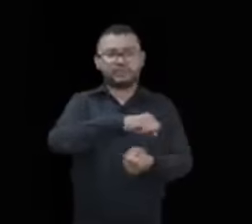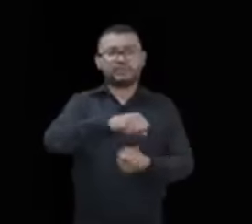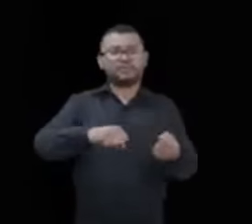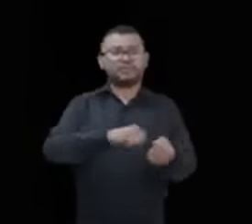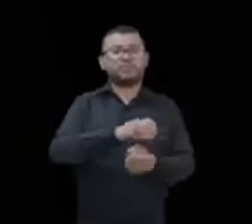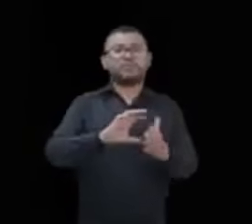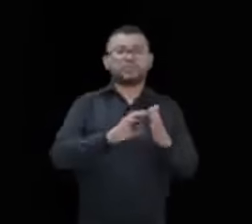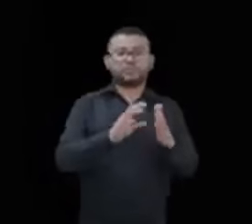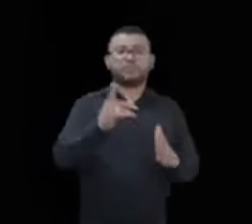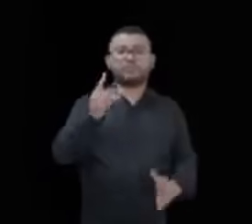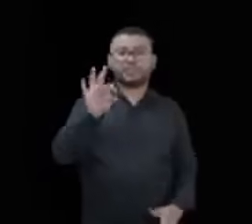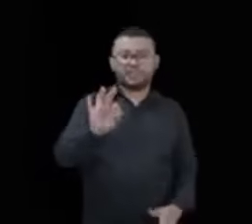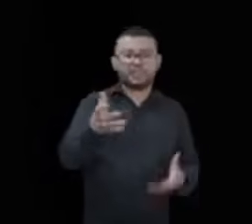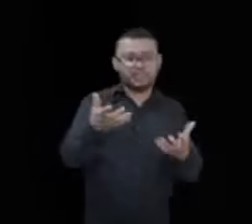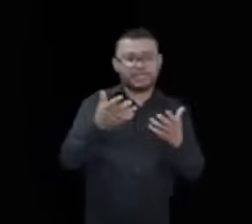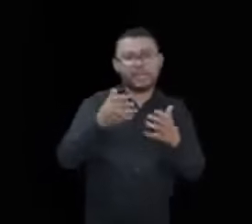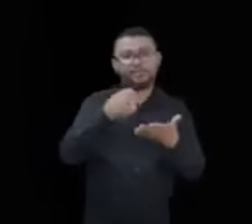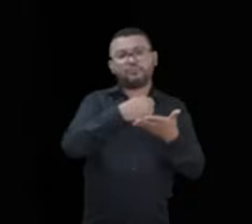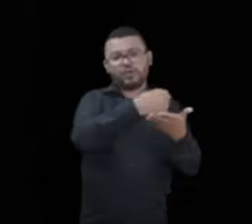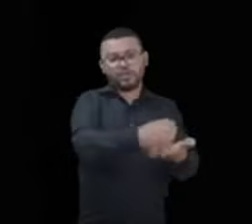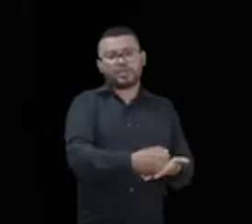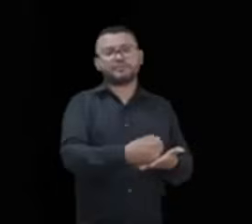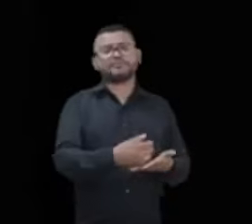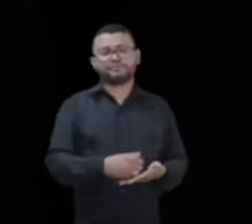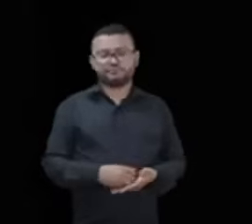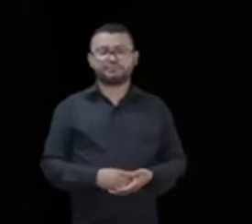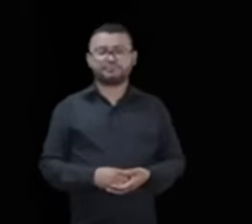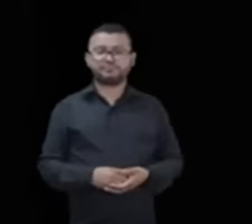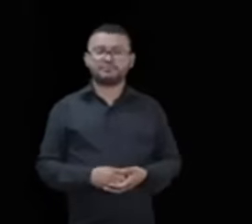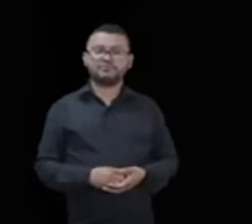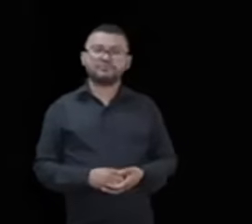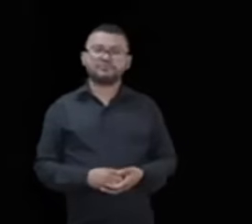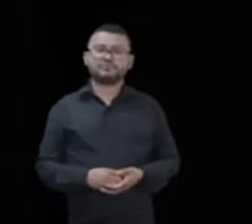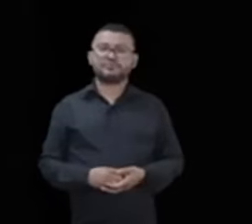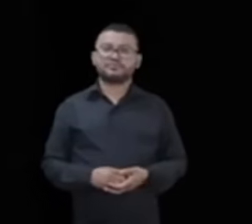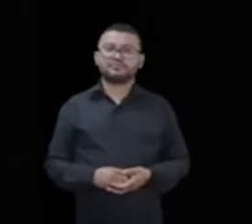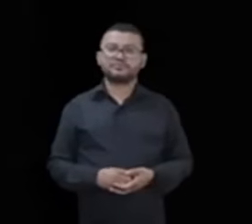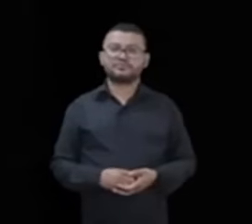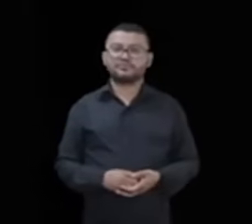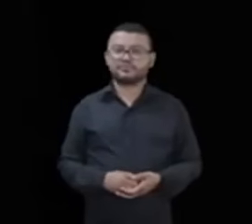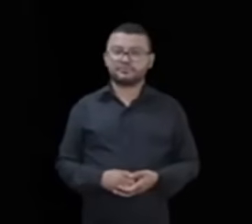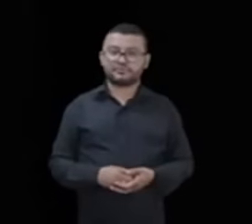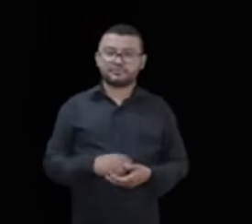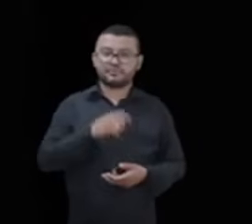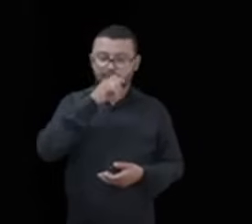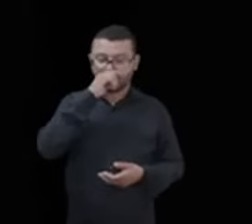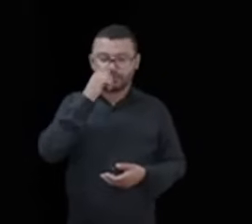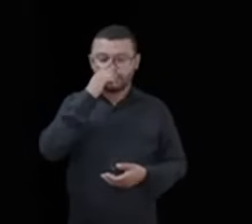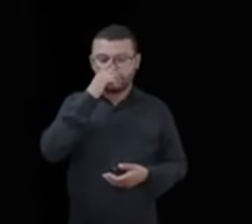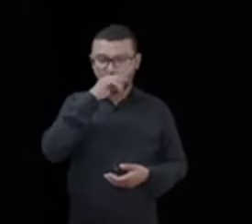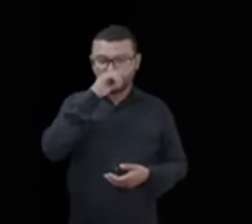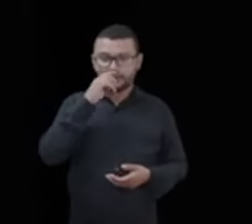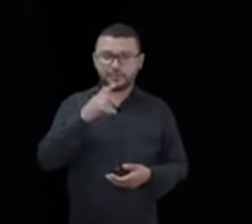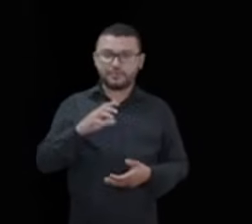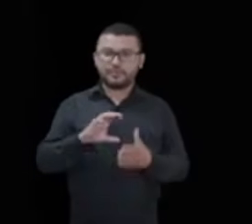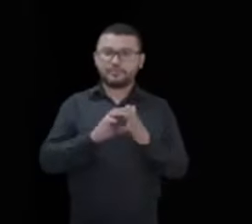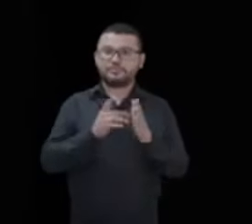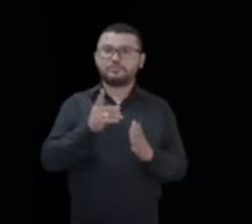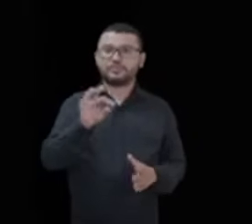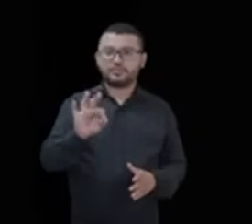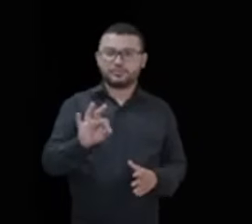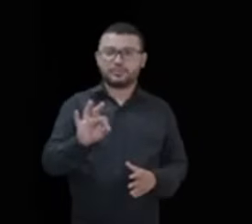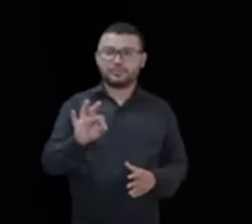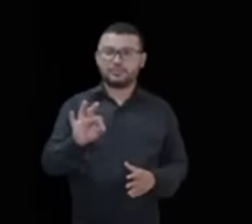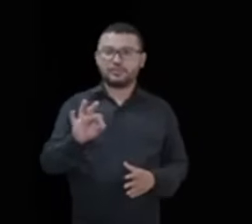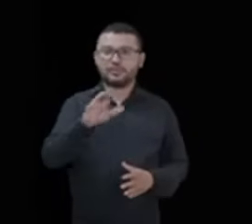Partido dos Trabalhadores, principalmente liderados pelos nossos companheiros e companheiras da